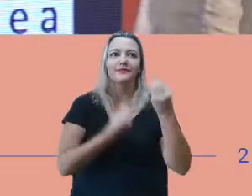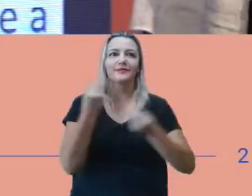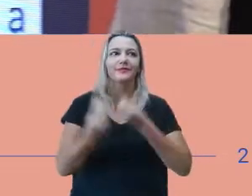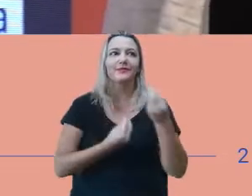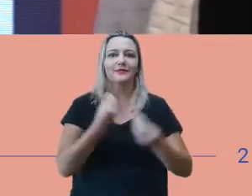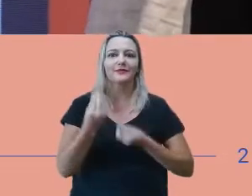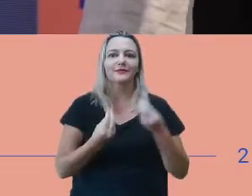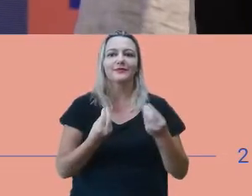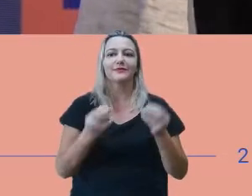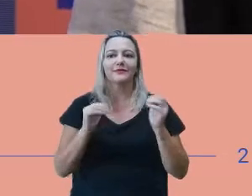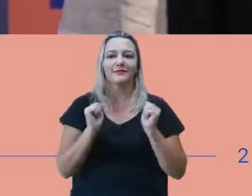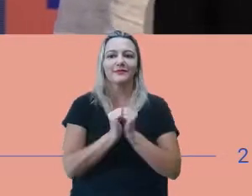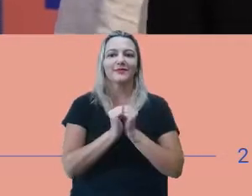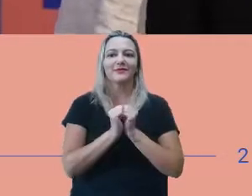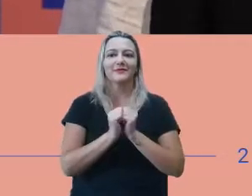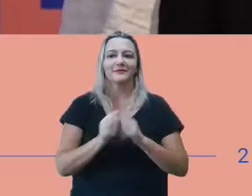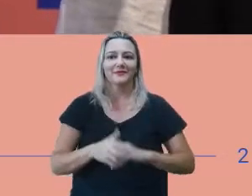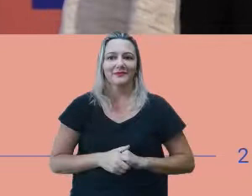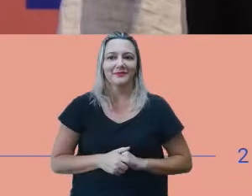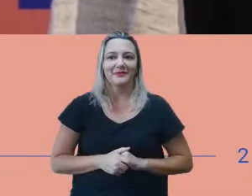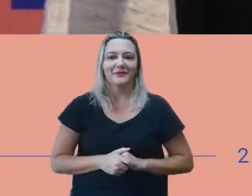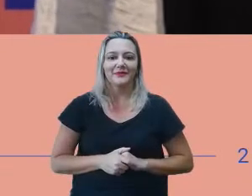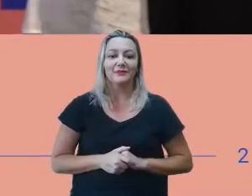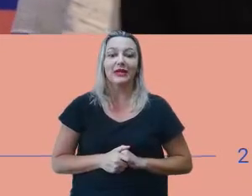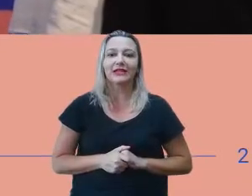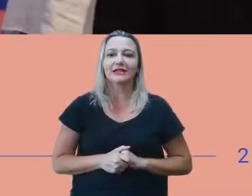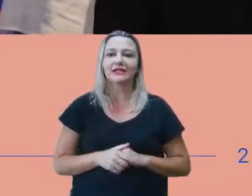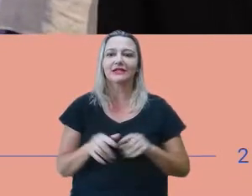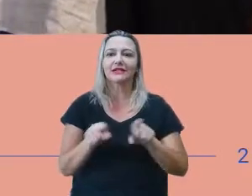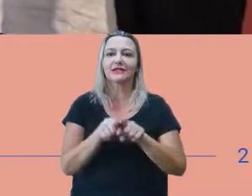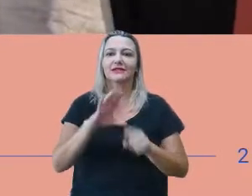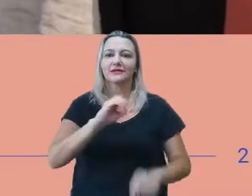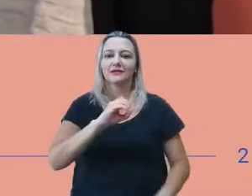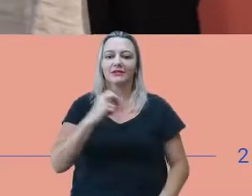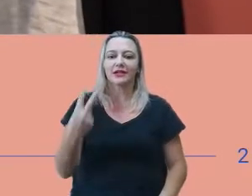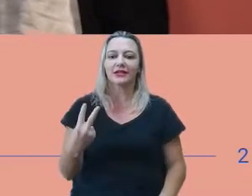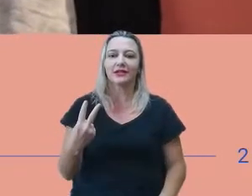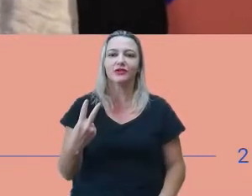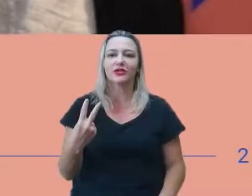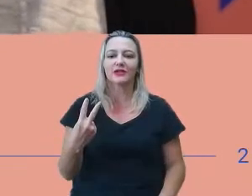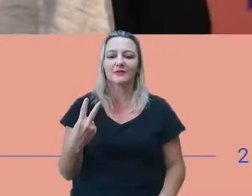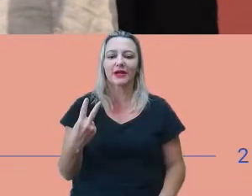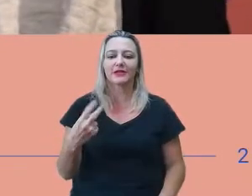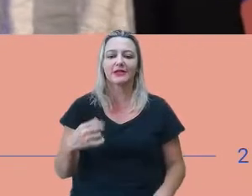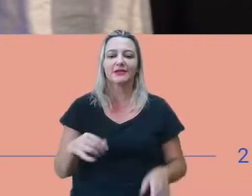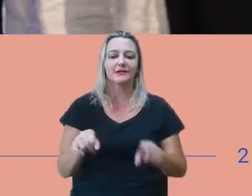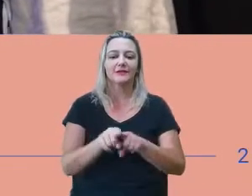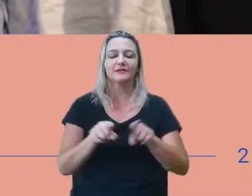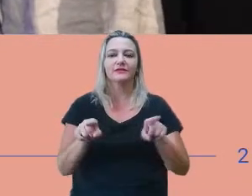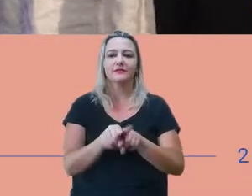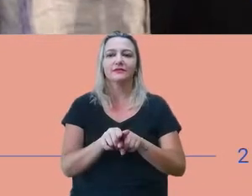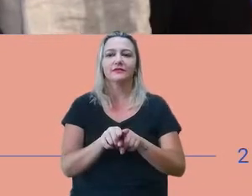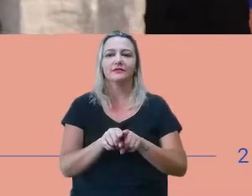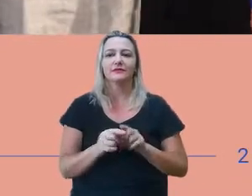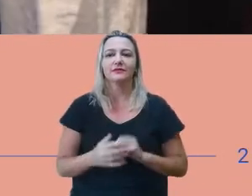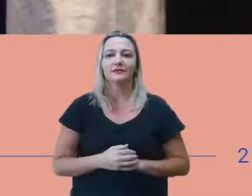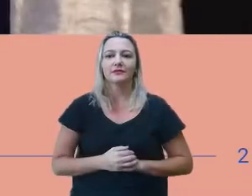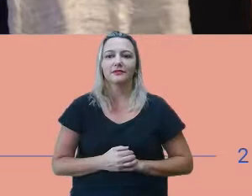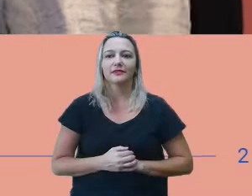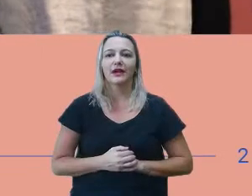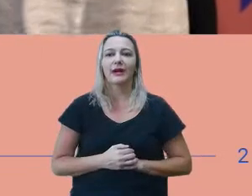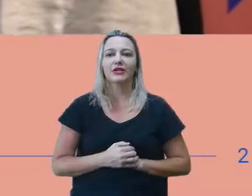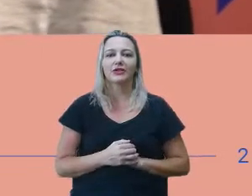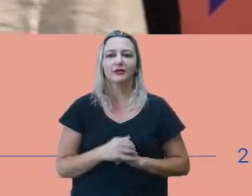conjunta então na copa na cópia a gente viu uma diferença de discussão entre